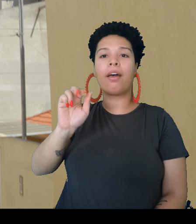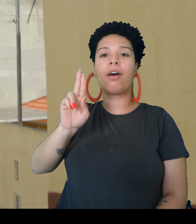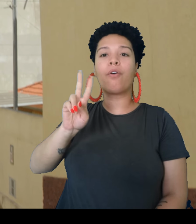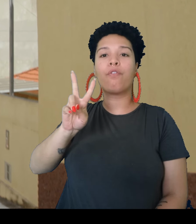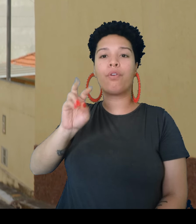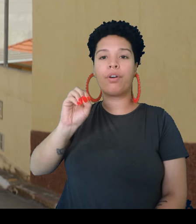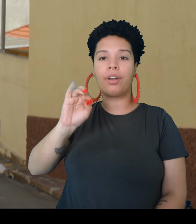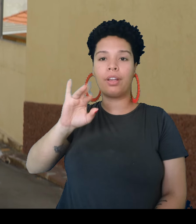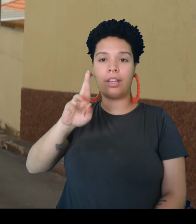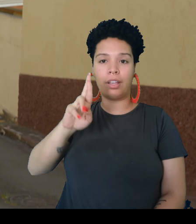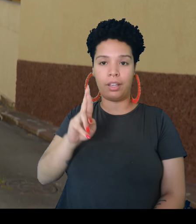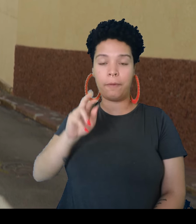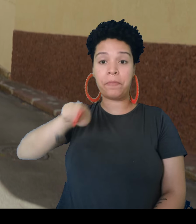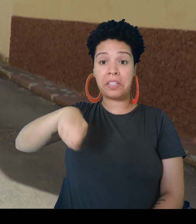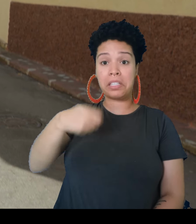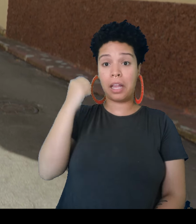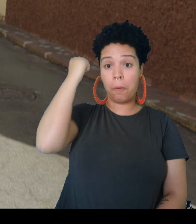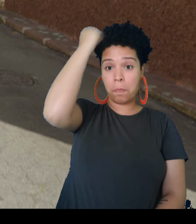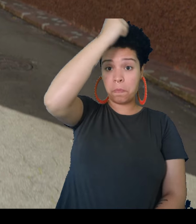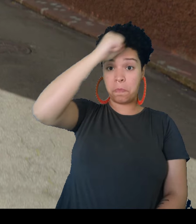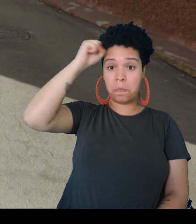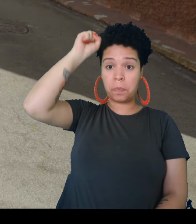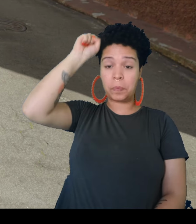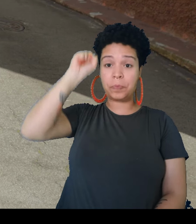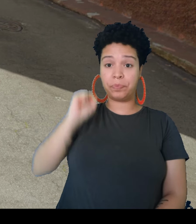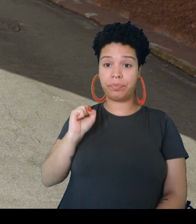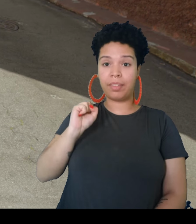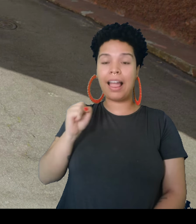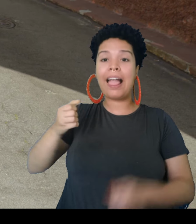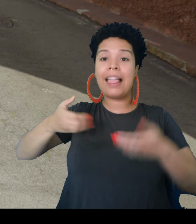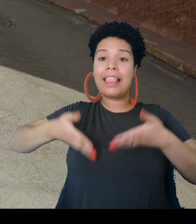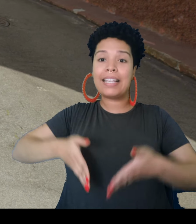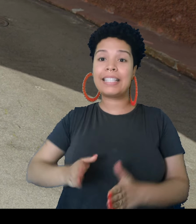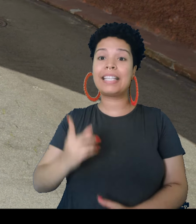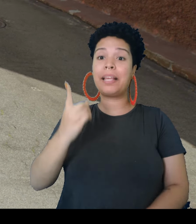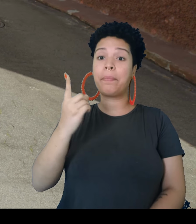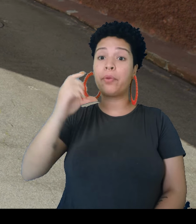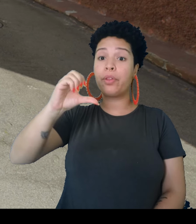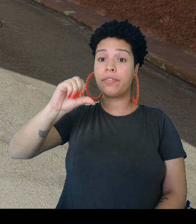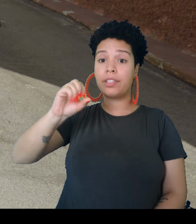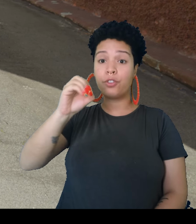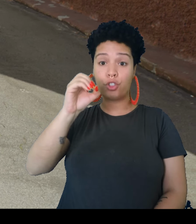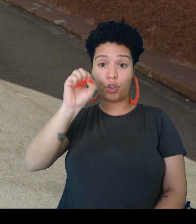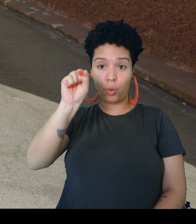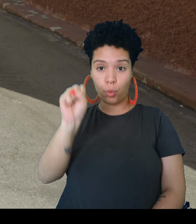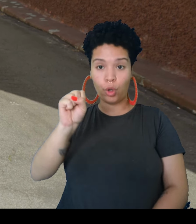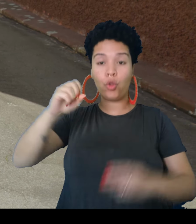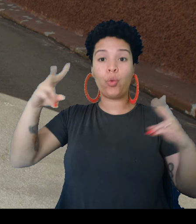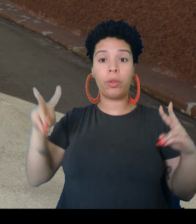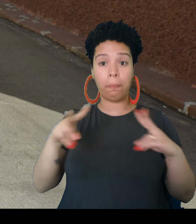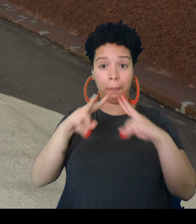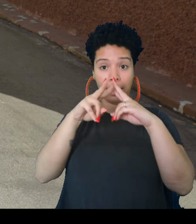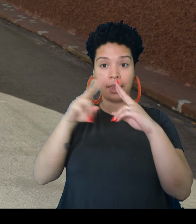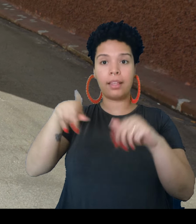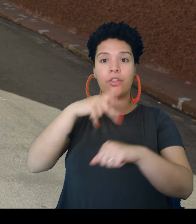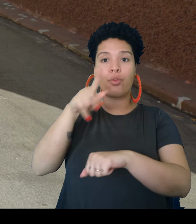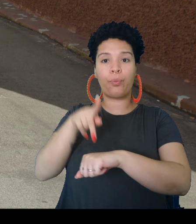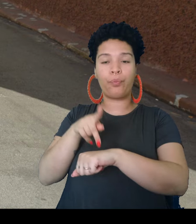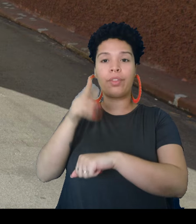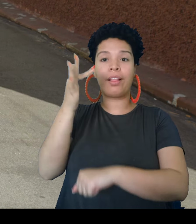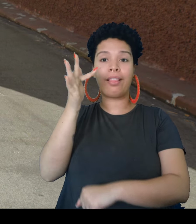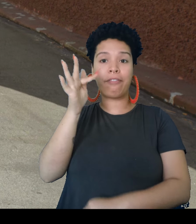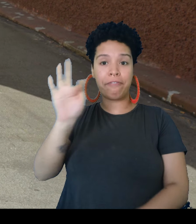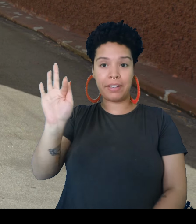em 1908 e filha mais velha do casal Georges Bertrand de Beauvoir e Françoise Brasseur. Ela vinha de uma família que